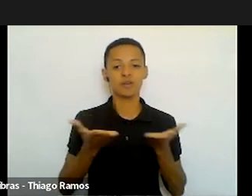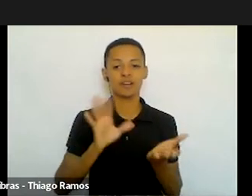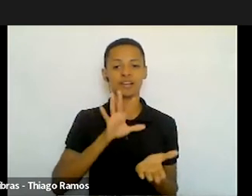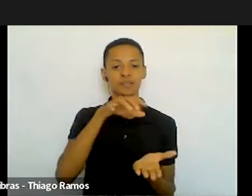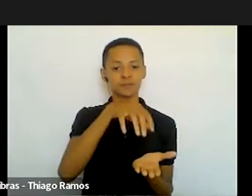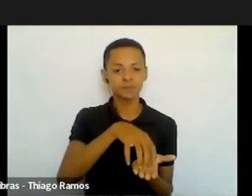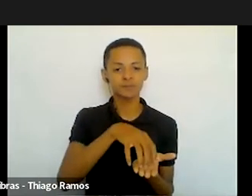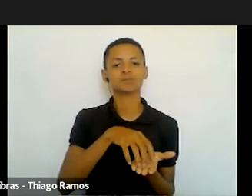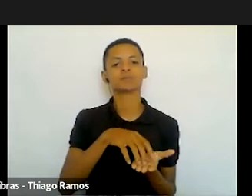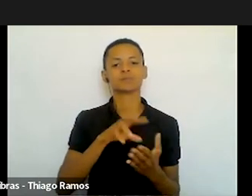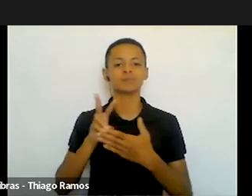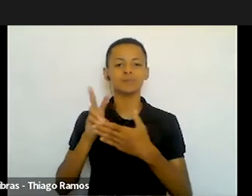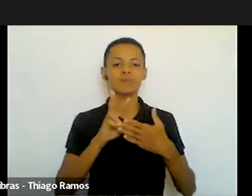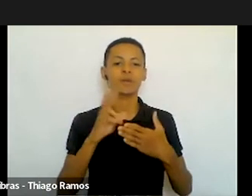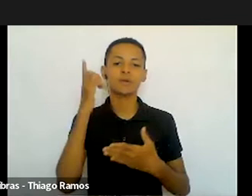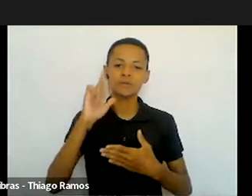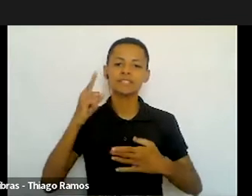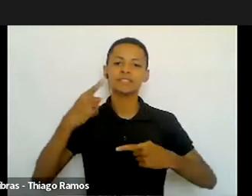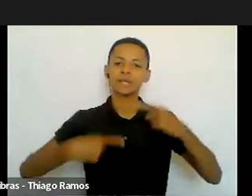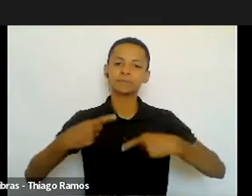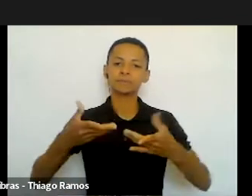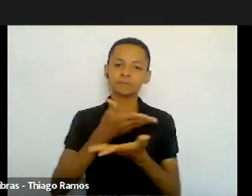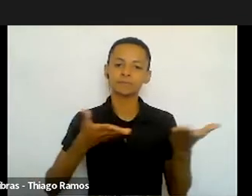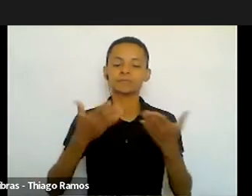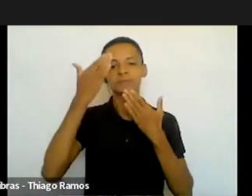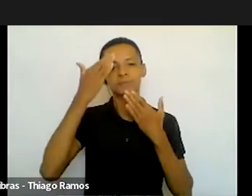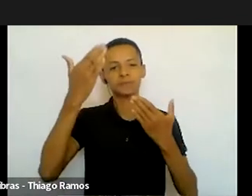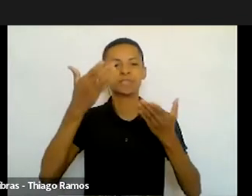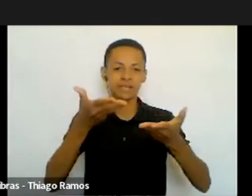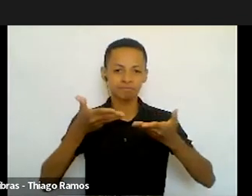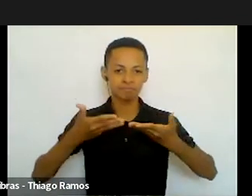dessa discussão com vocês. Então, muito obrigada pelo convite e...